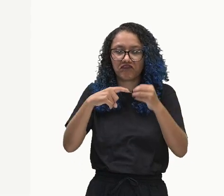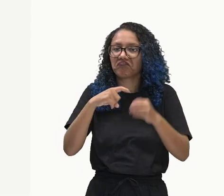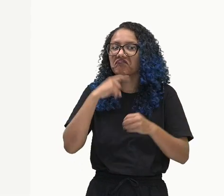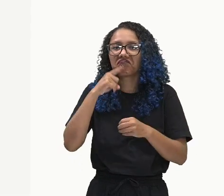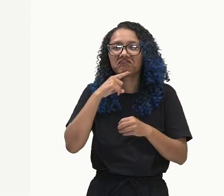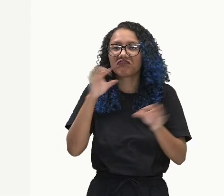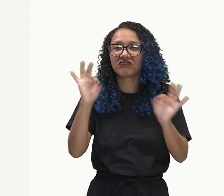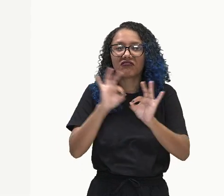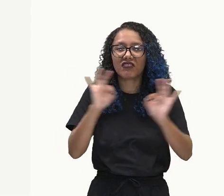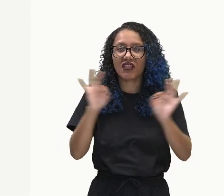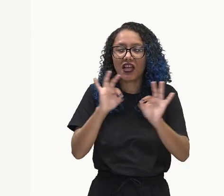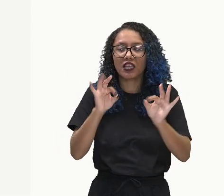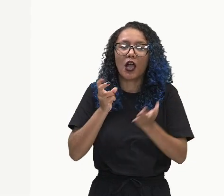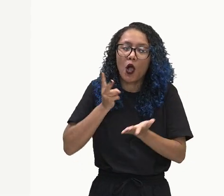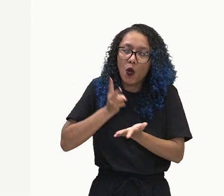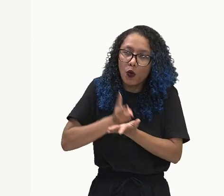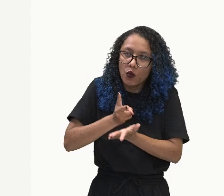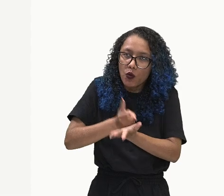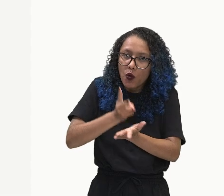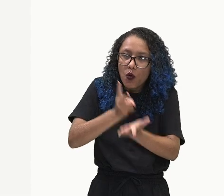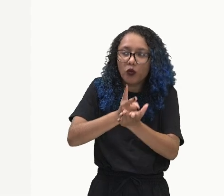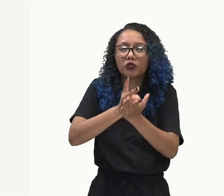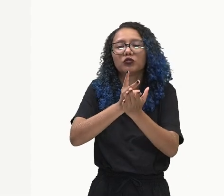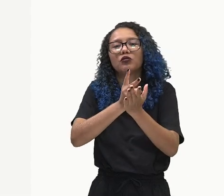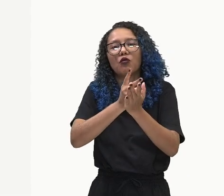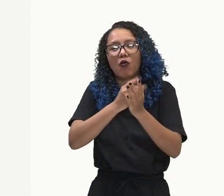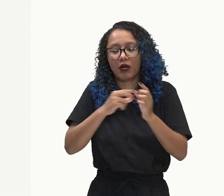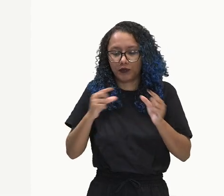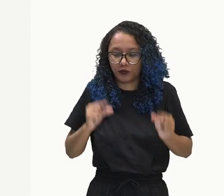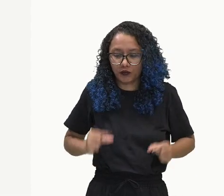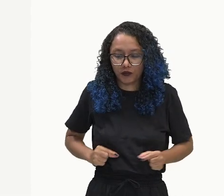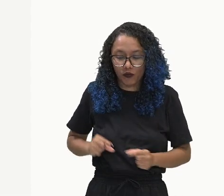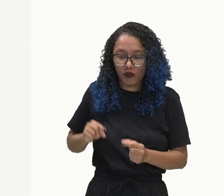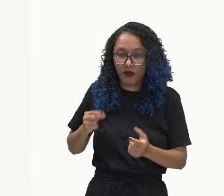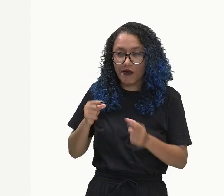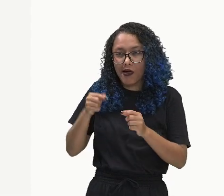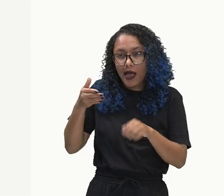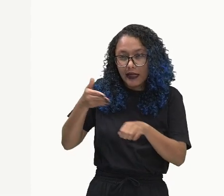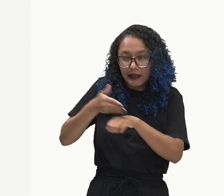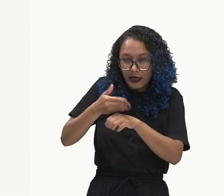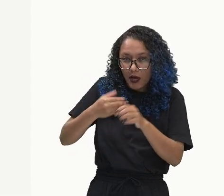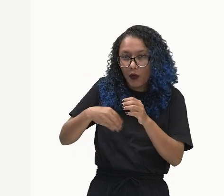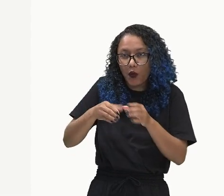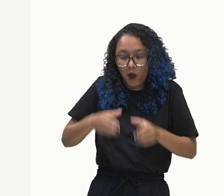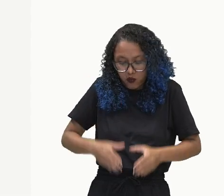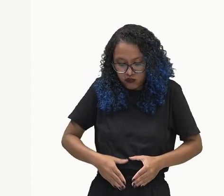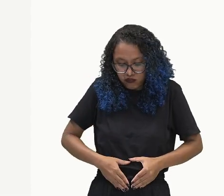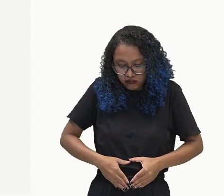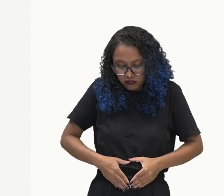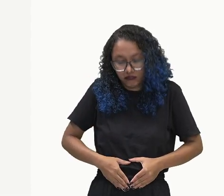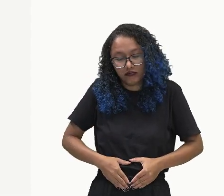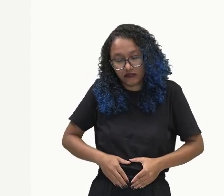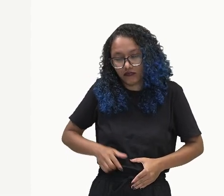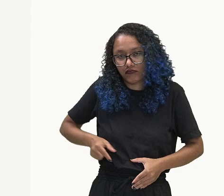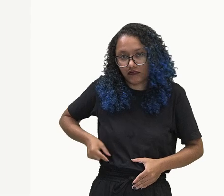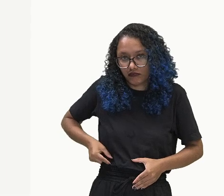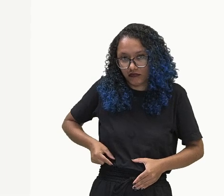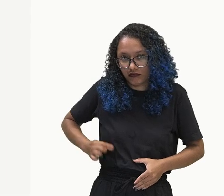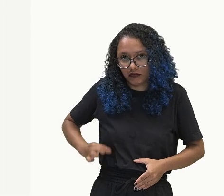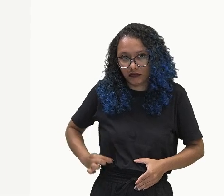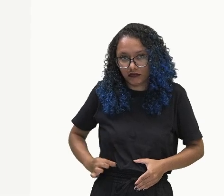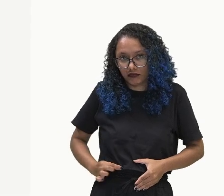continuar esse caminho, vai percorrer até o útero, e depois ele vai ser liberado em forma